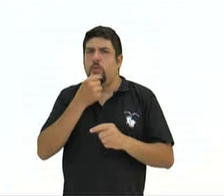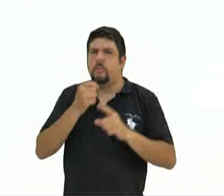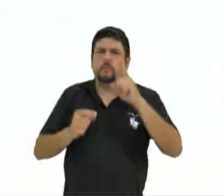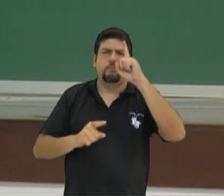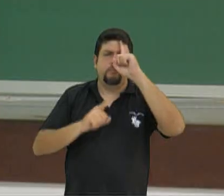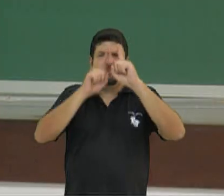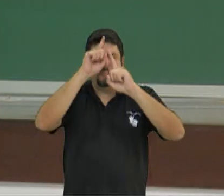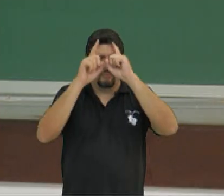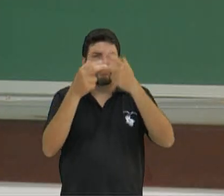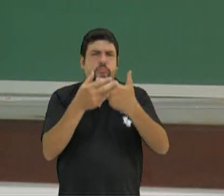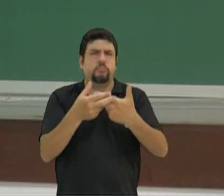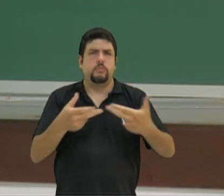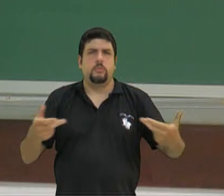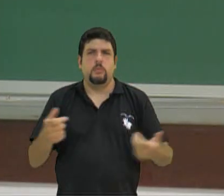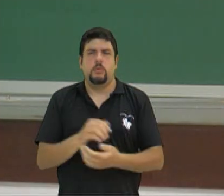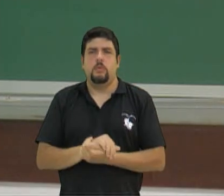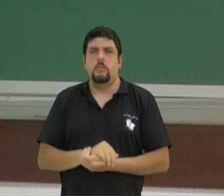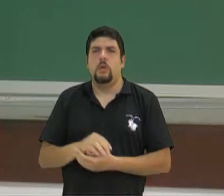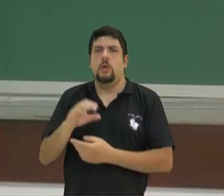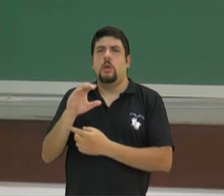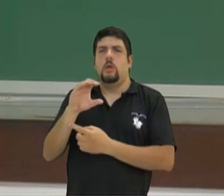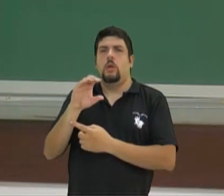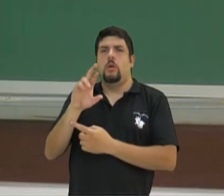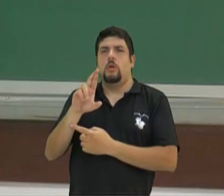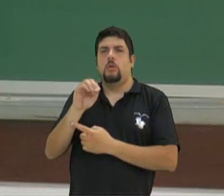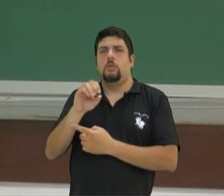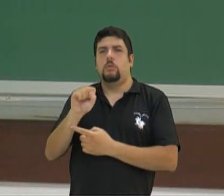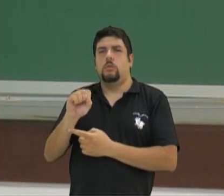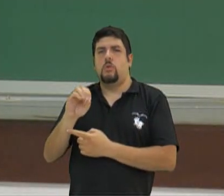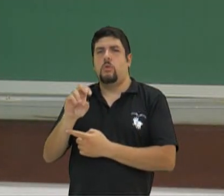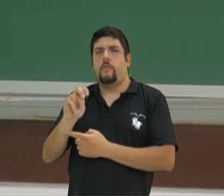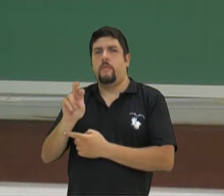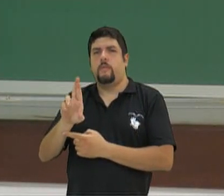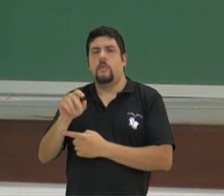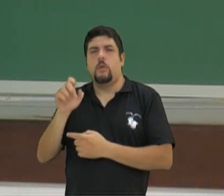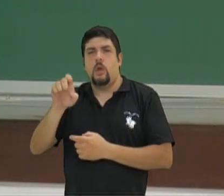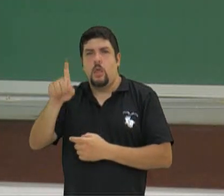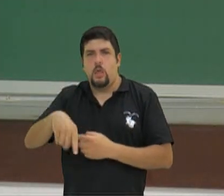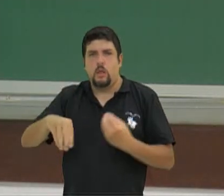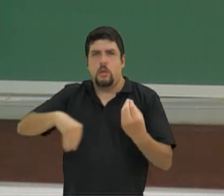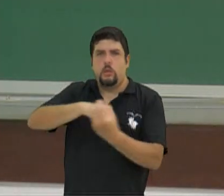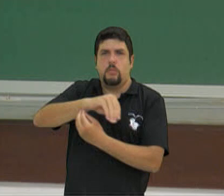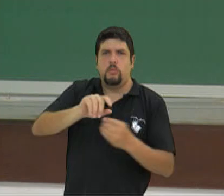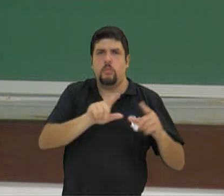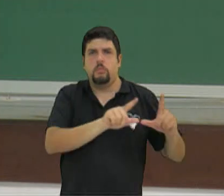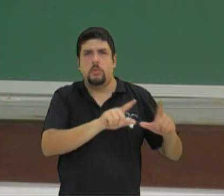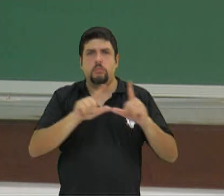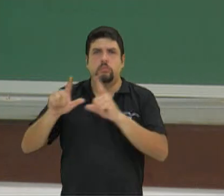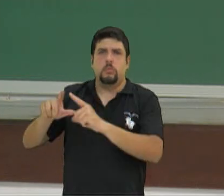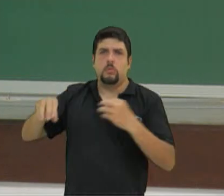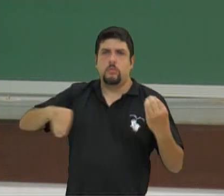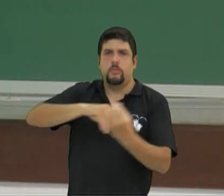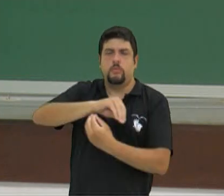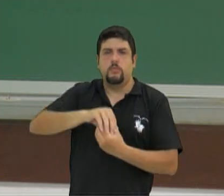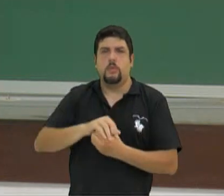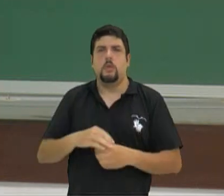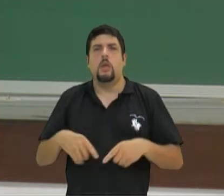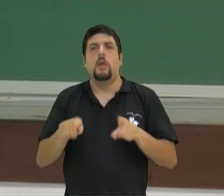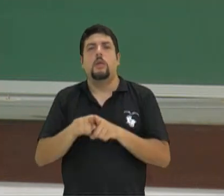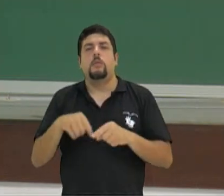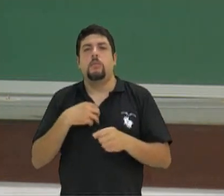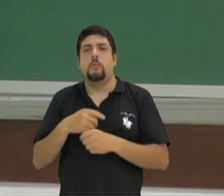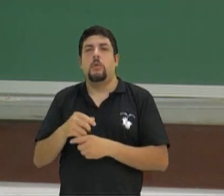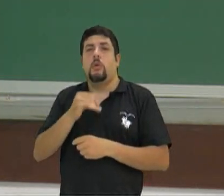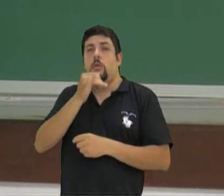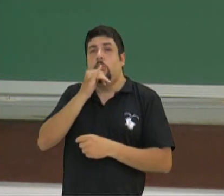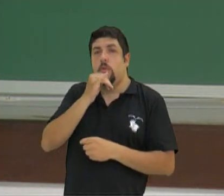gente. O crowd-solve é essa fusão de imagem de uma cena com a outra. Tá? A dupla exposição era, por exemplo, Ruth e Raquel. Tá